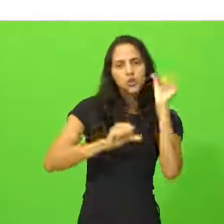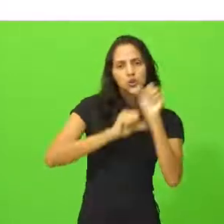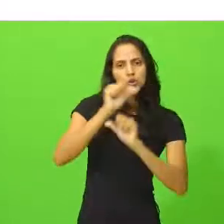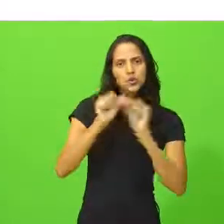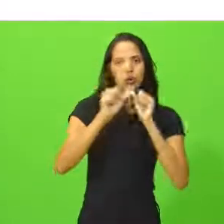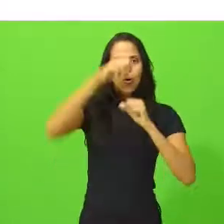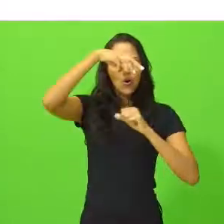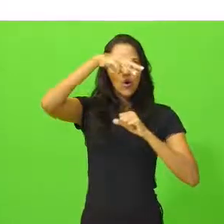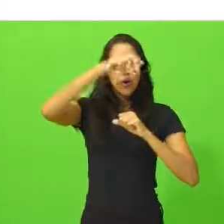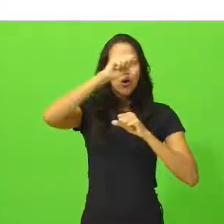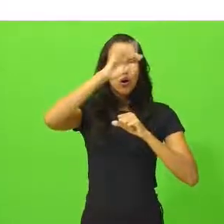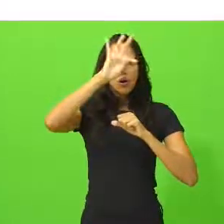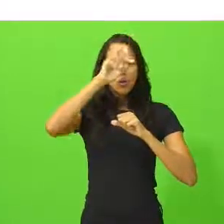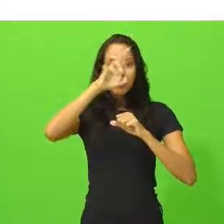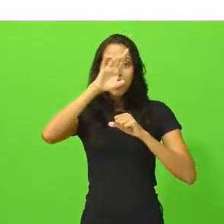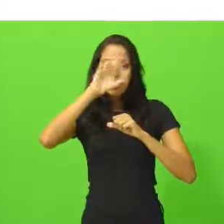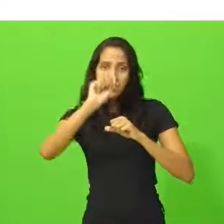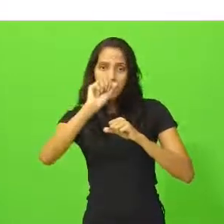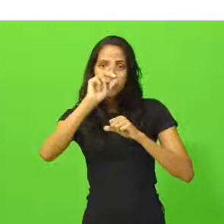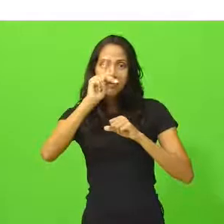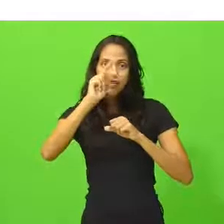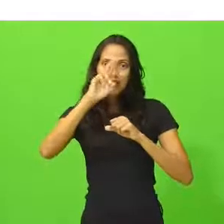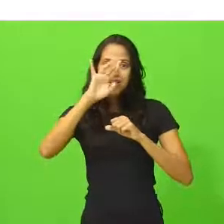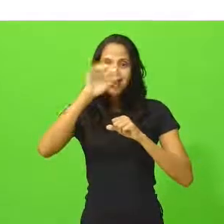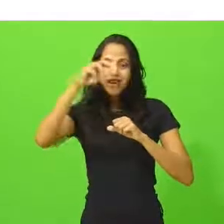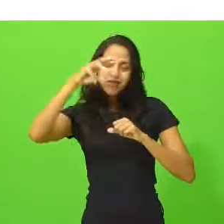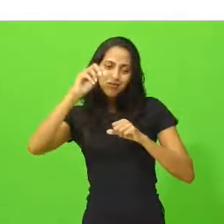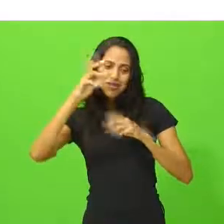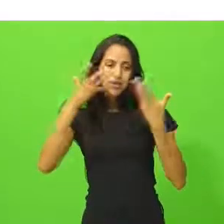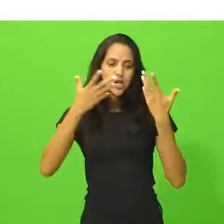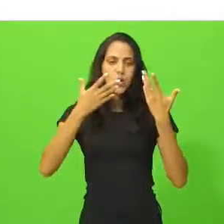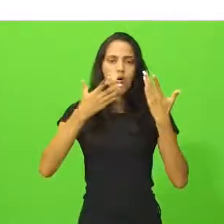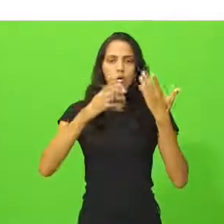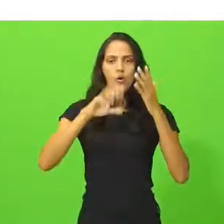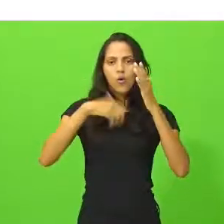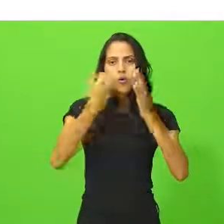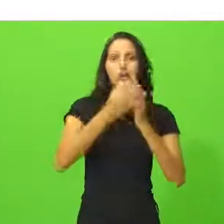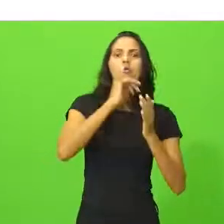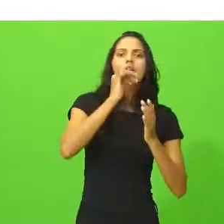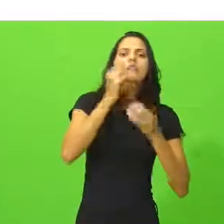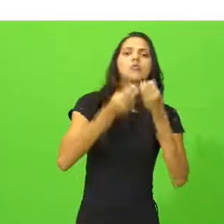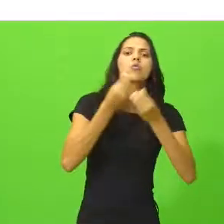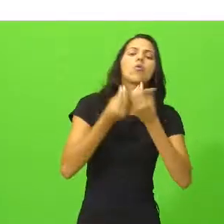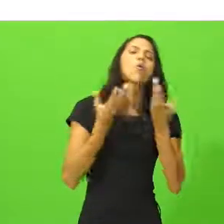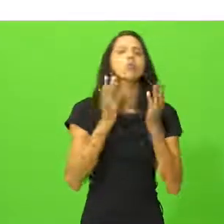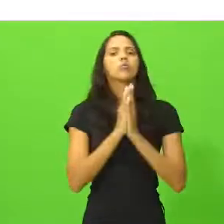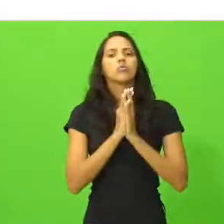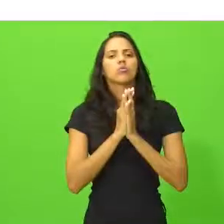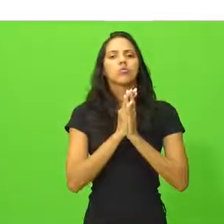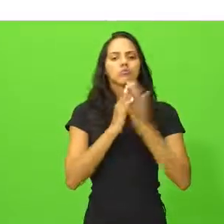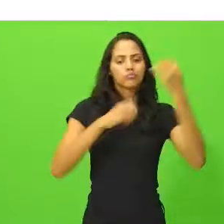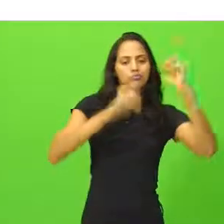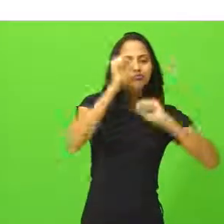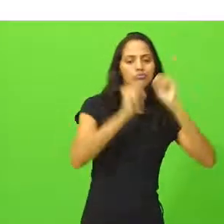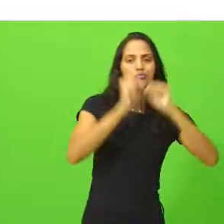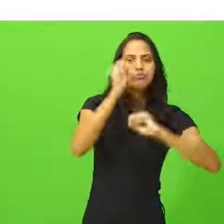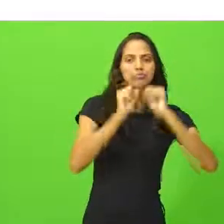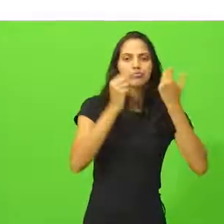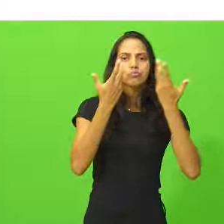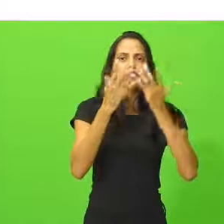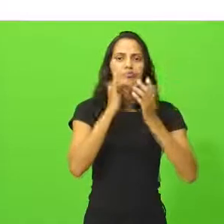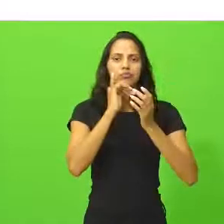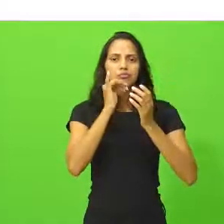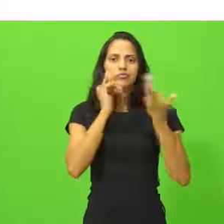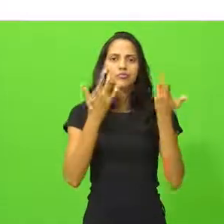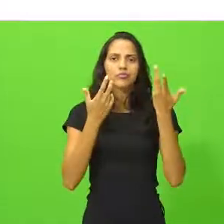da matéria-prima e abastece as demais empresas. Exemplo que eu posso citar as indústrias